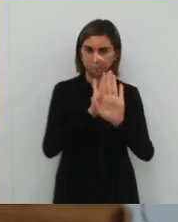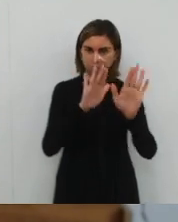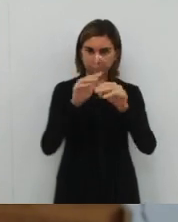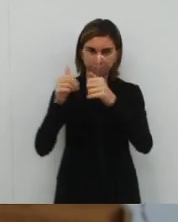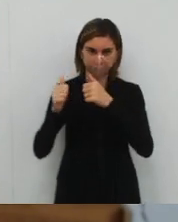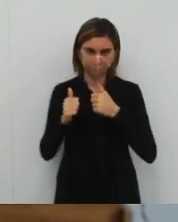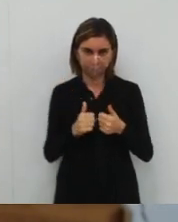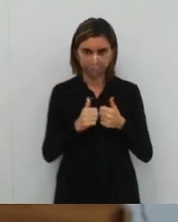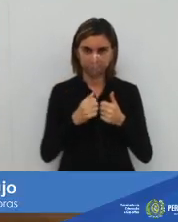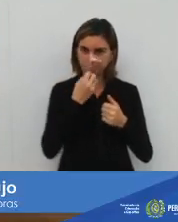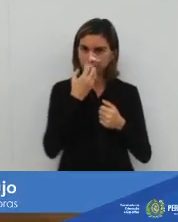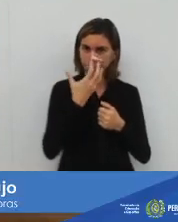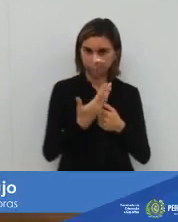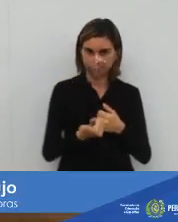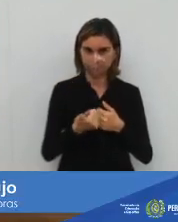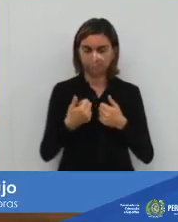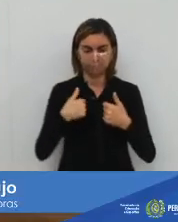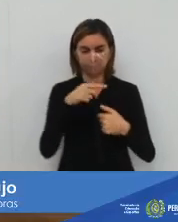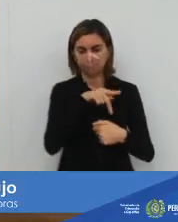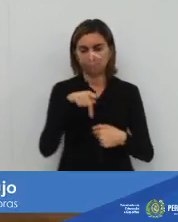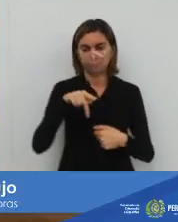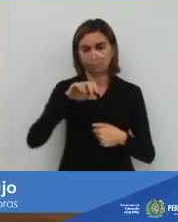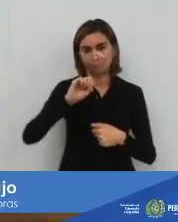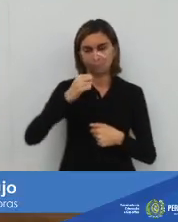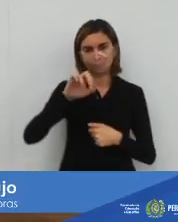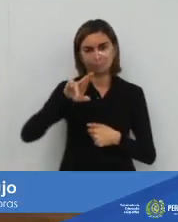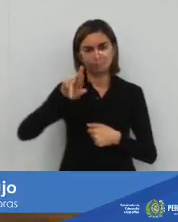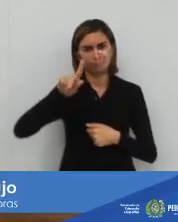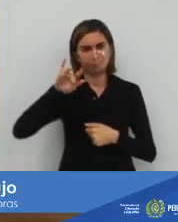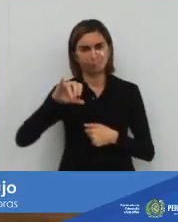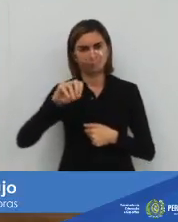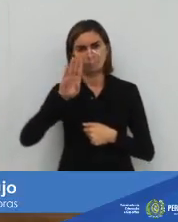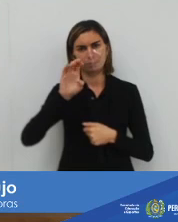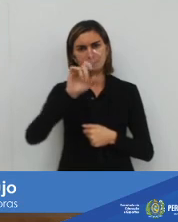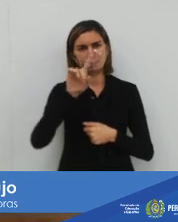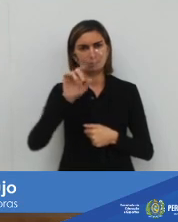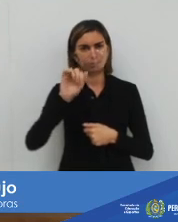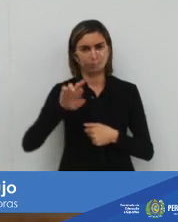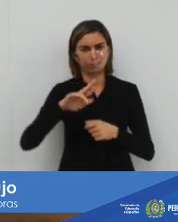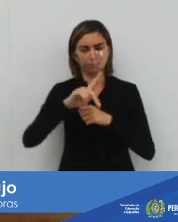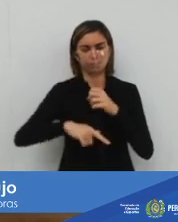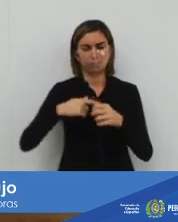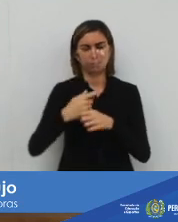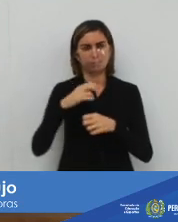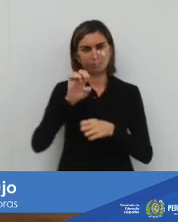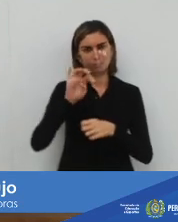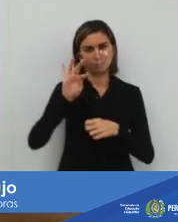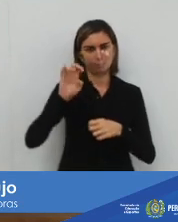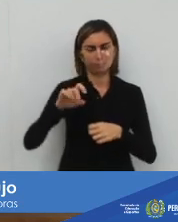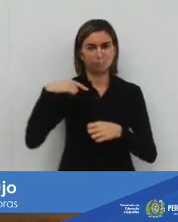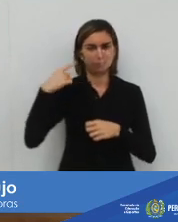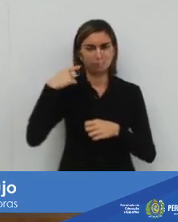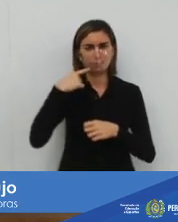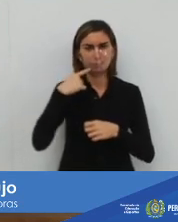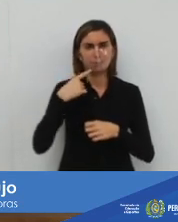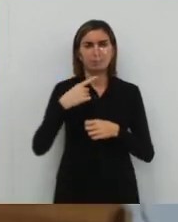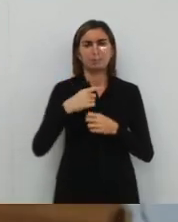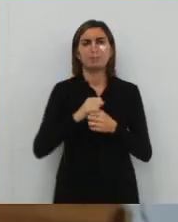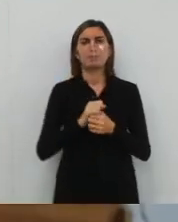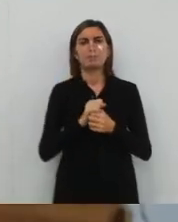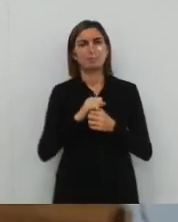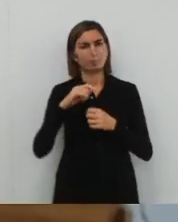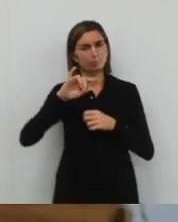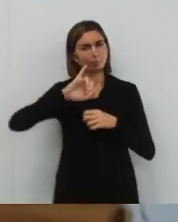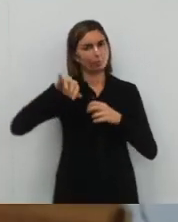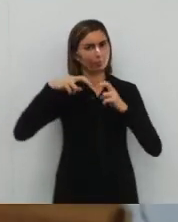Olá, tudo bem? Eu sou o professor Sérgio Bezerra, de Geografia, da ETE, advogado José David Gil Rodrigues,